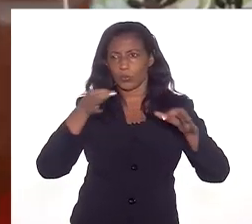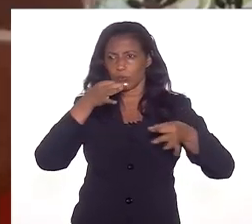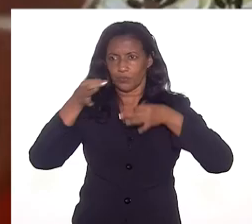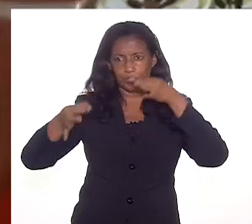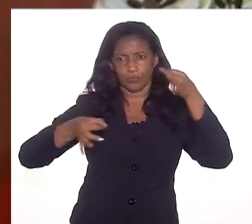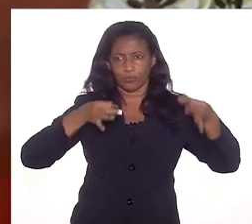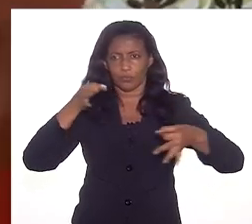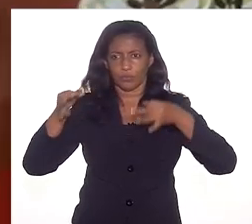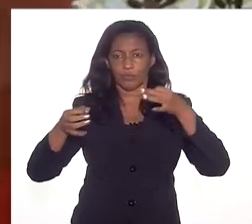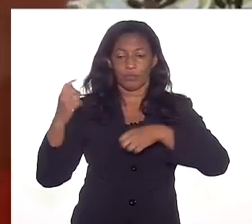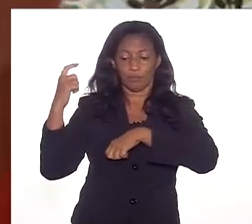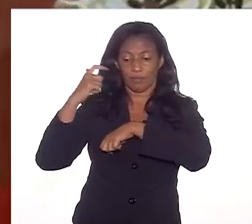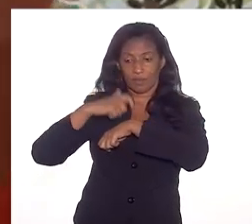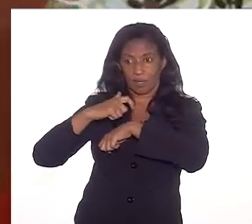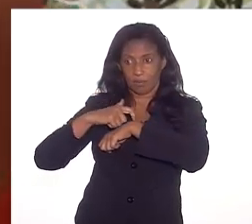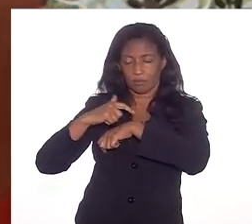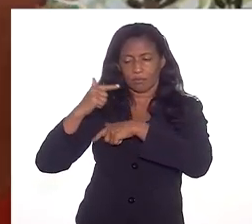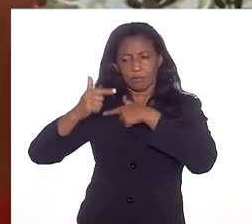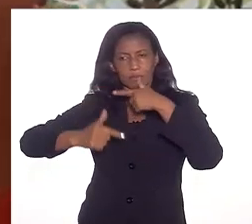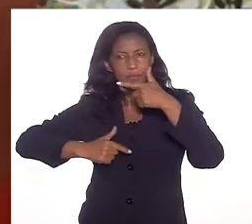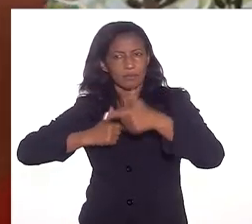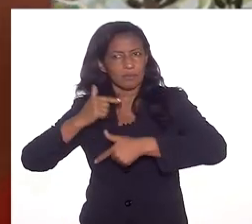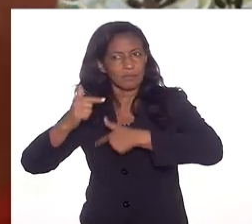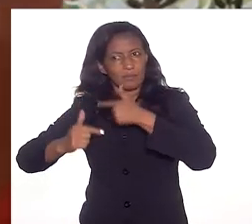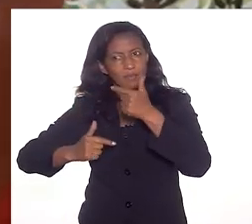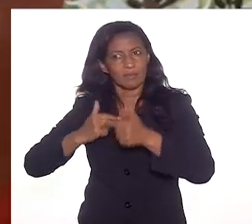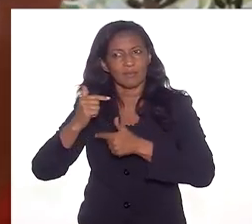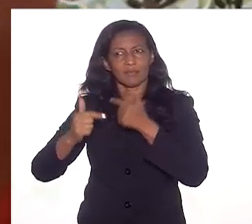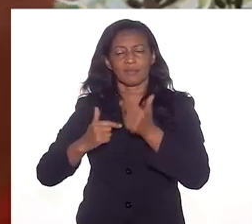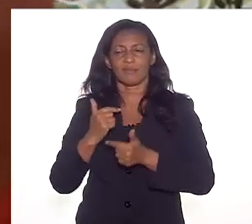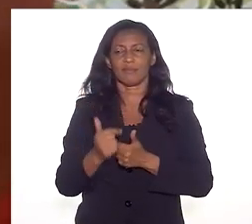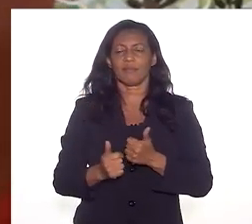época, na hora de construir